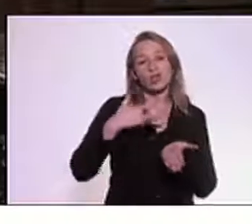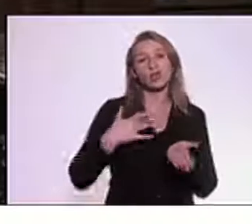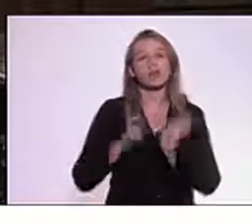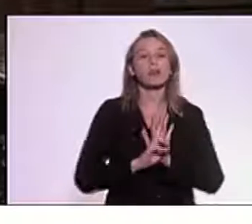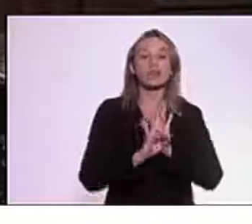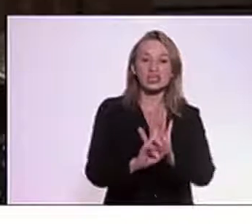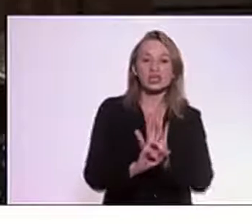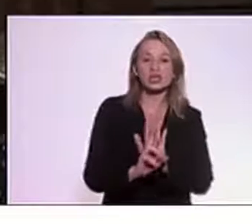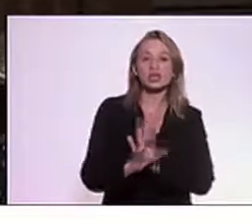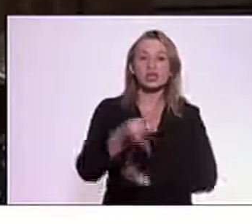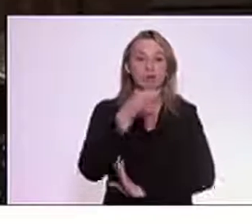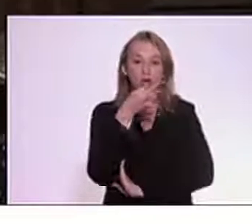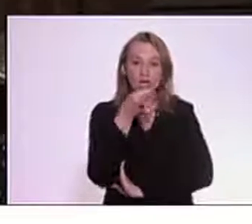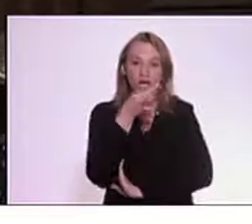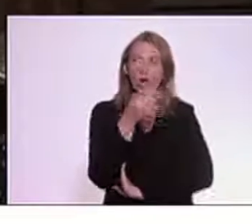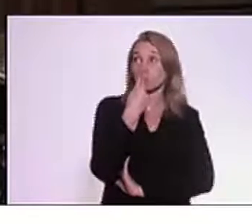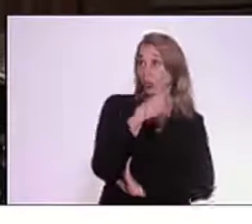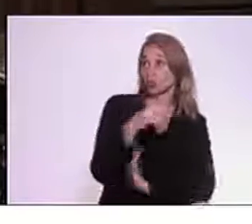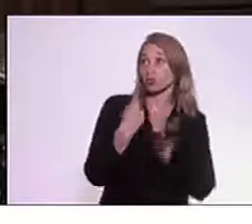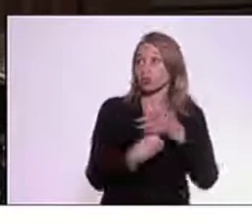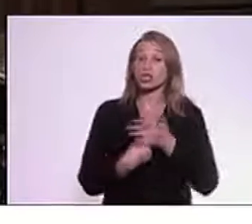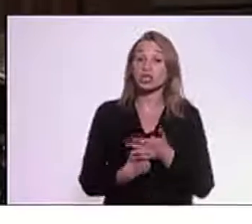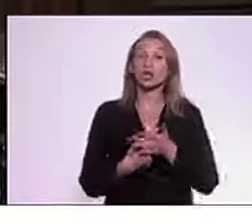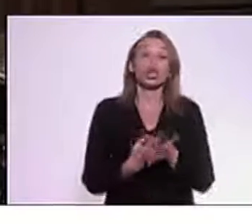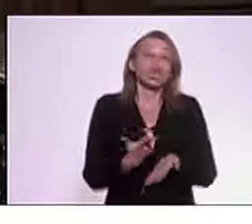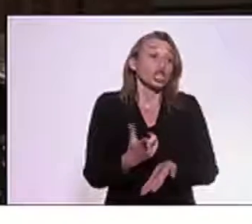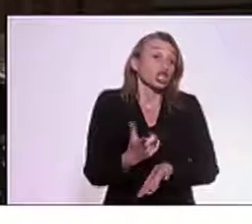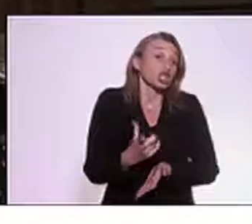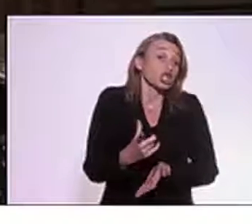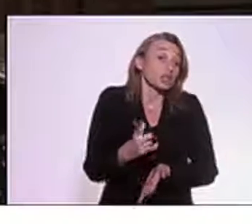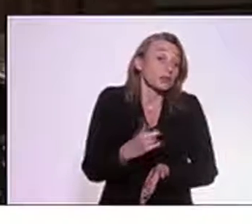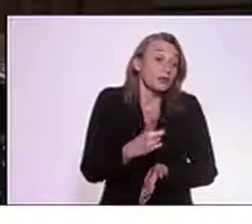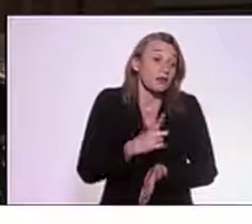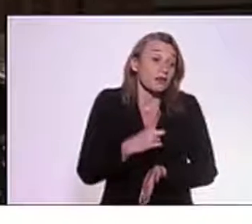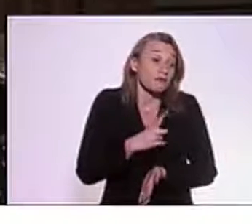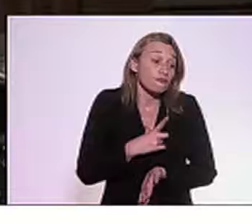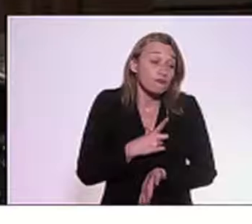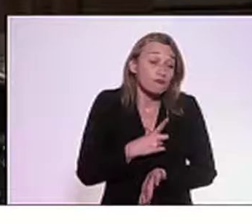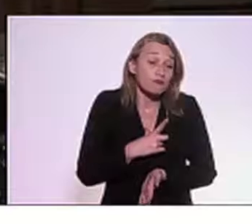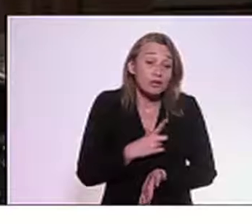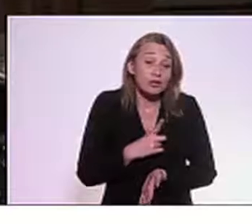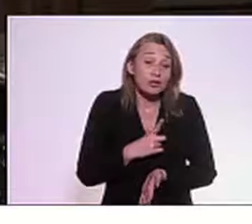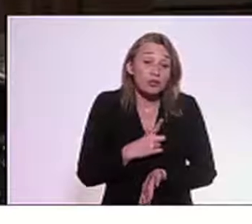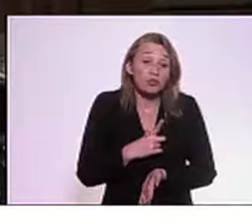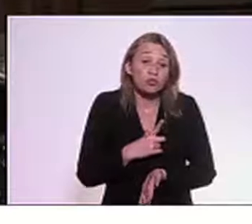como argumento em sua defesa que houve uma